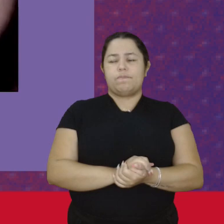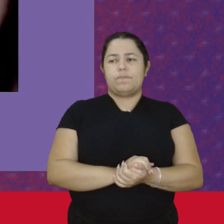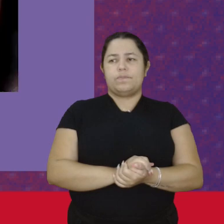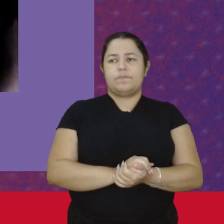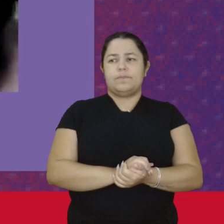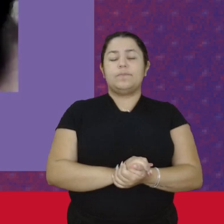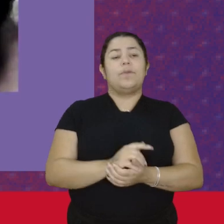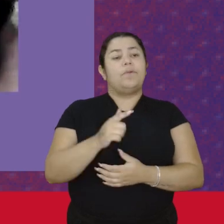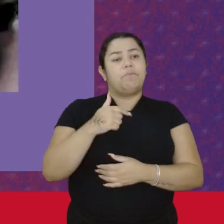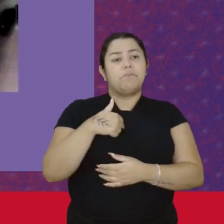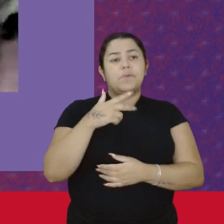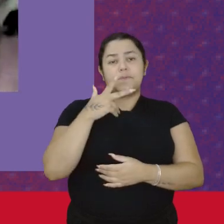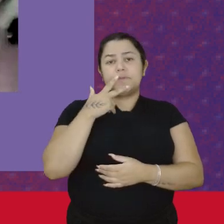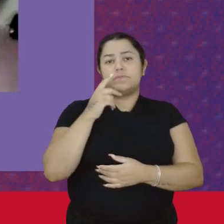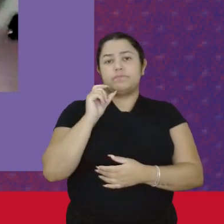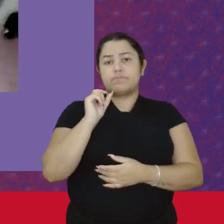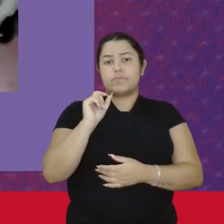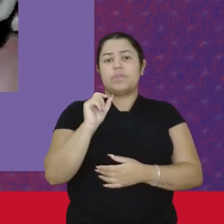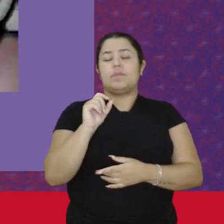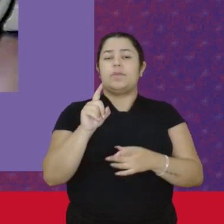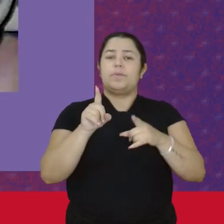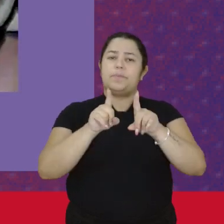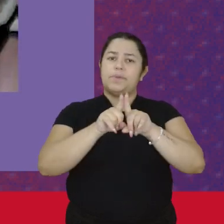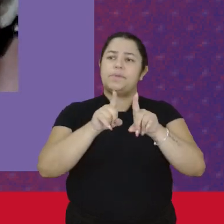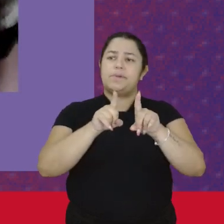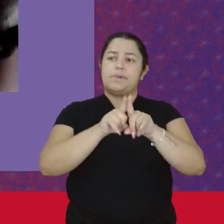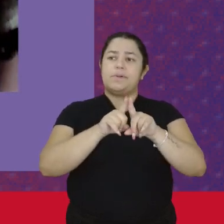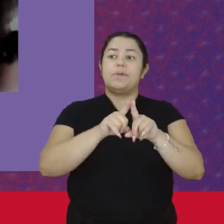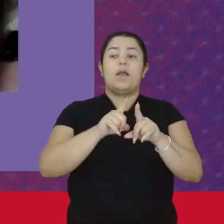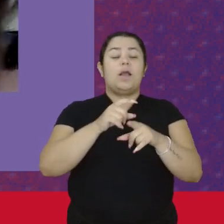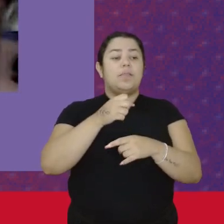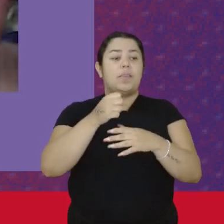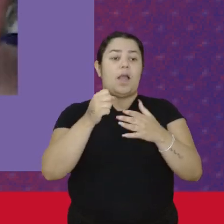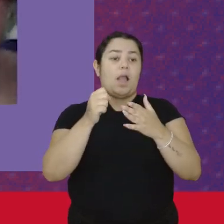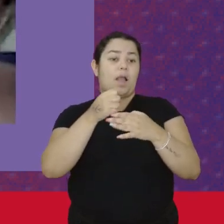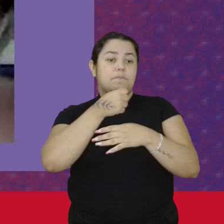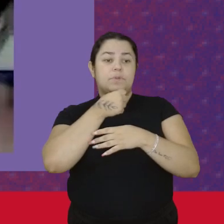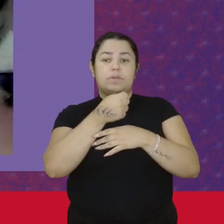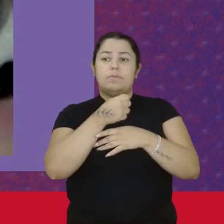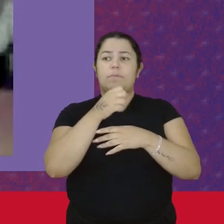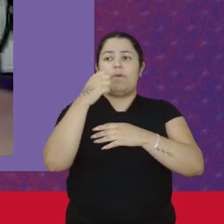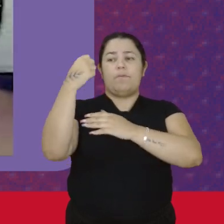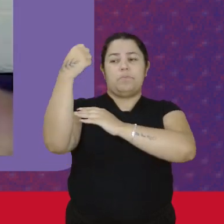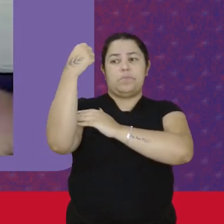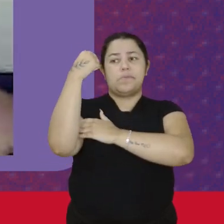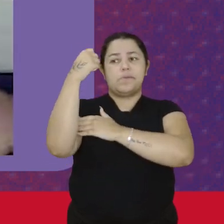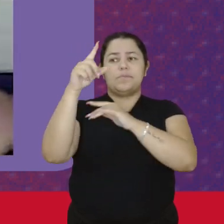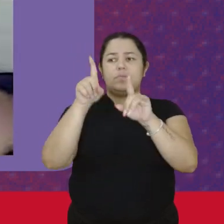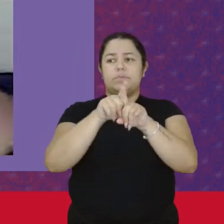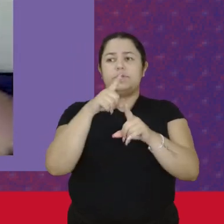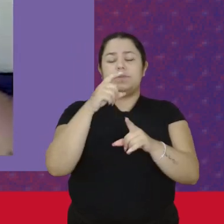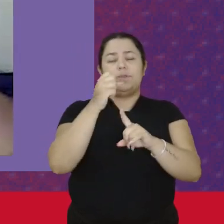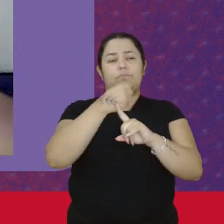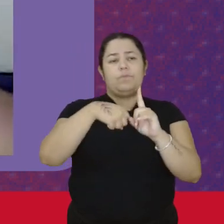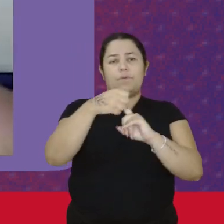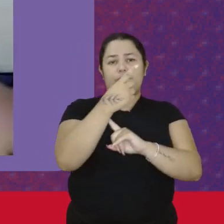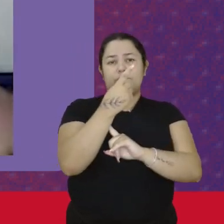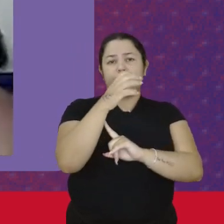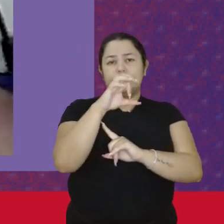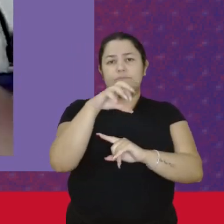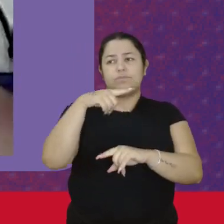Não, eu acho que, por exemplo, essa história da imprensa feminina e feminista no século XIX no nosso